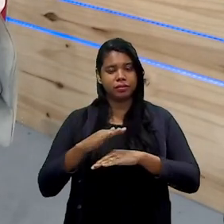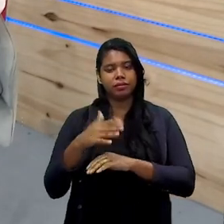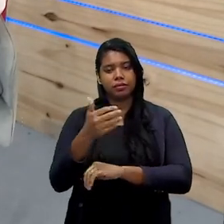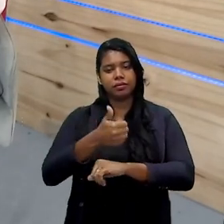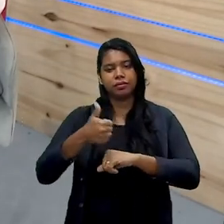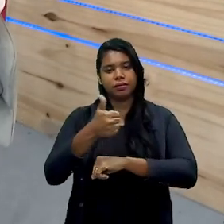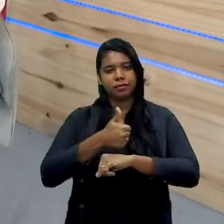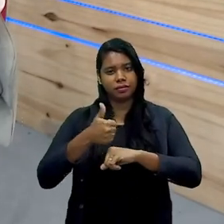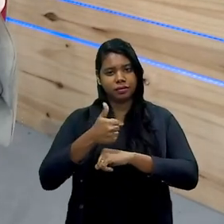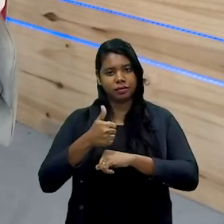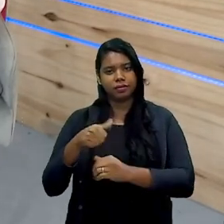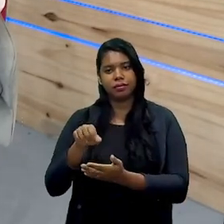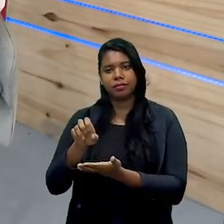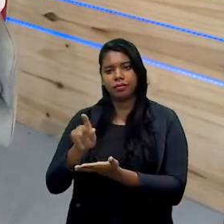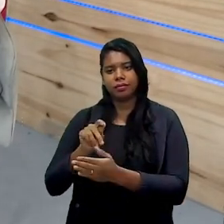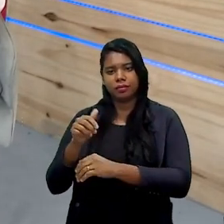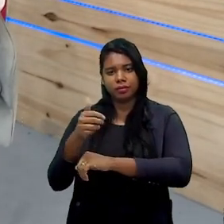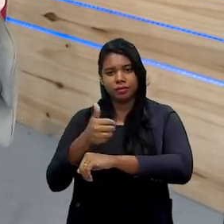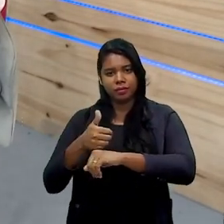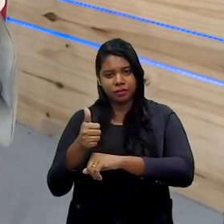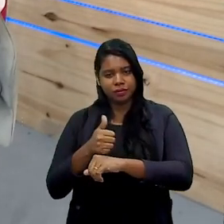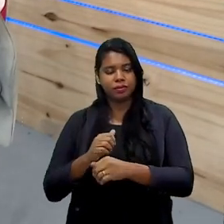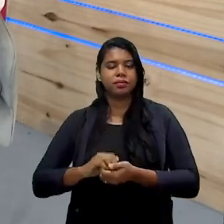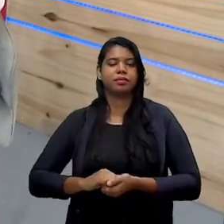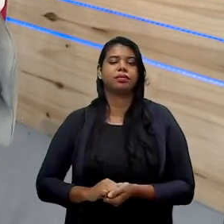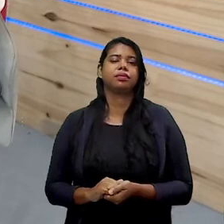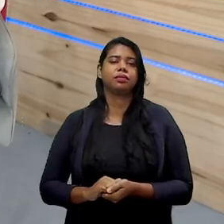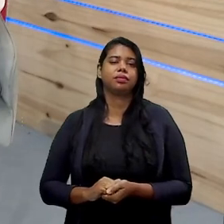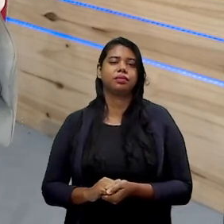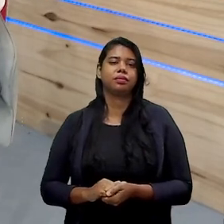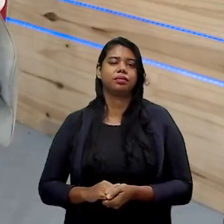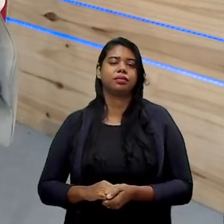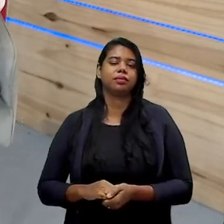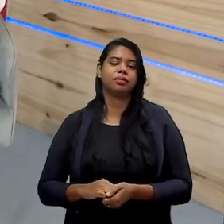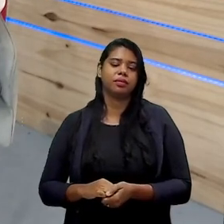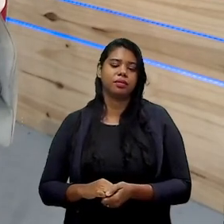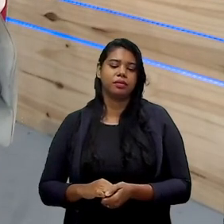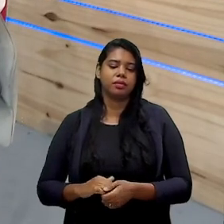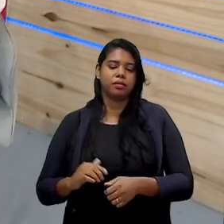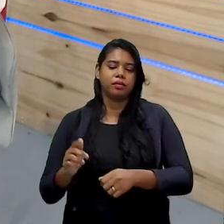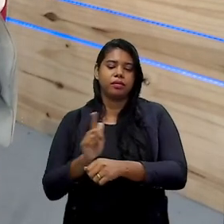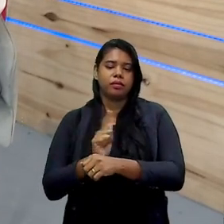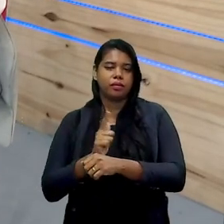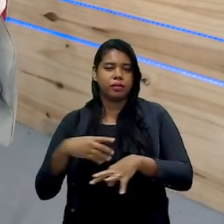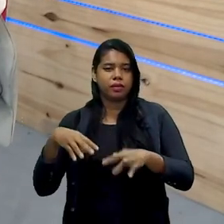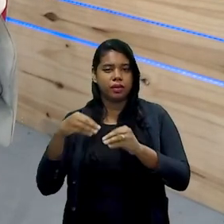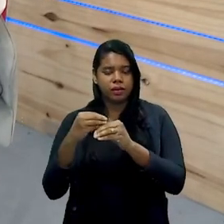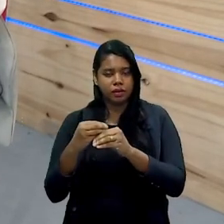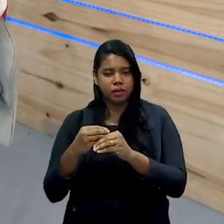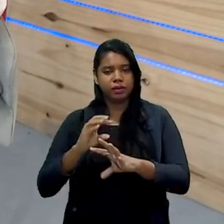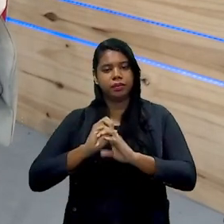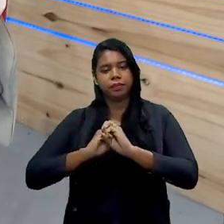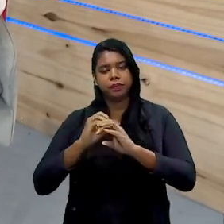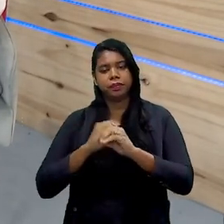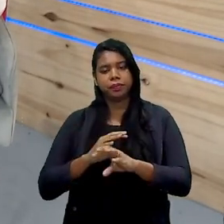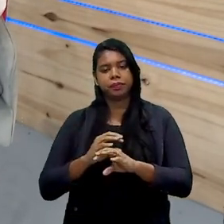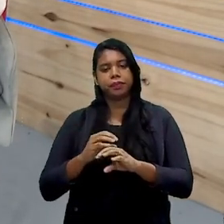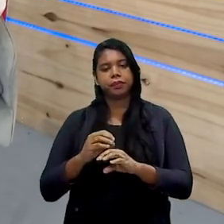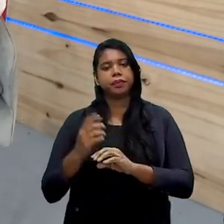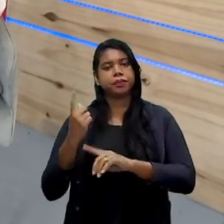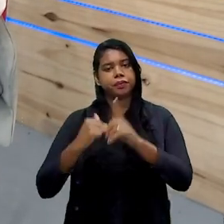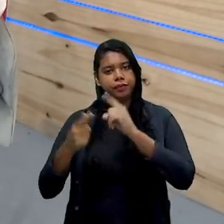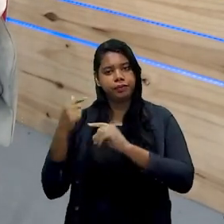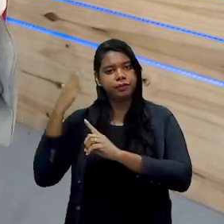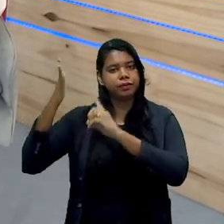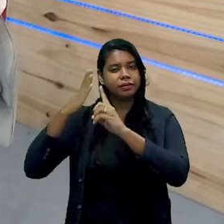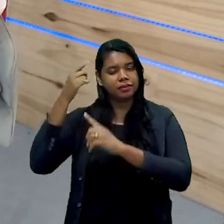e a gestão da ETEPAC. Nossa temática de hoje, né, será Educação Financeira, com o nosso palestrante do